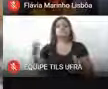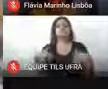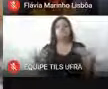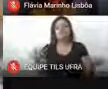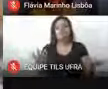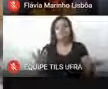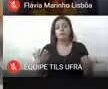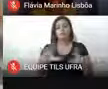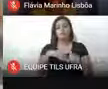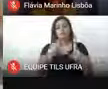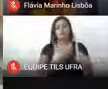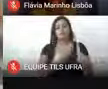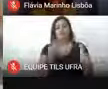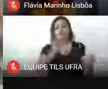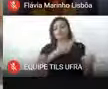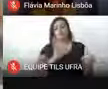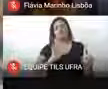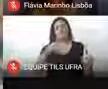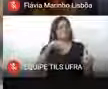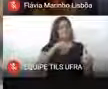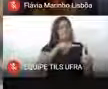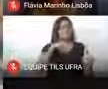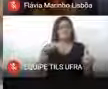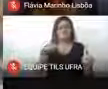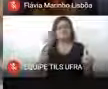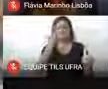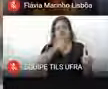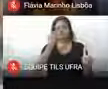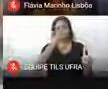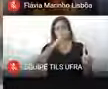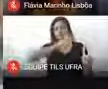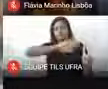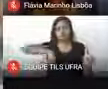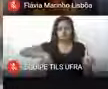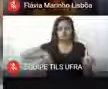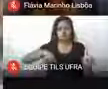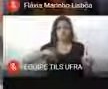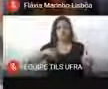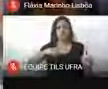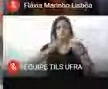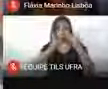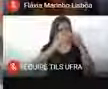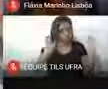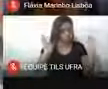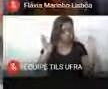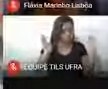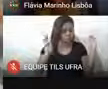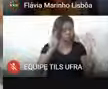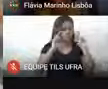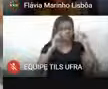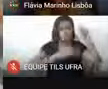visível. Né? Você tira ela da invisibilidade. Isso tem um valor por si só.